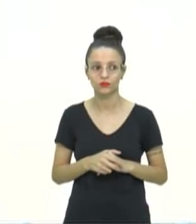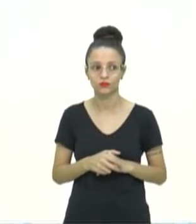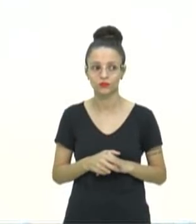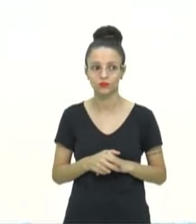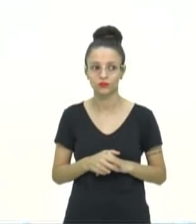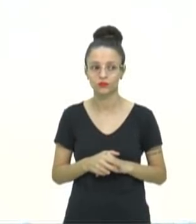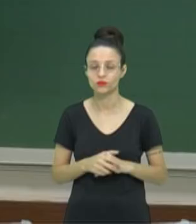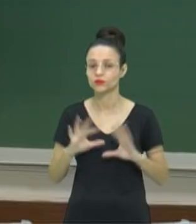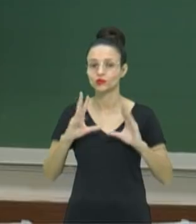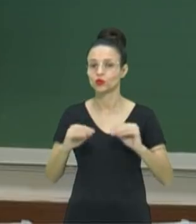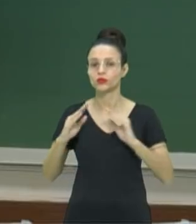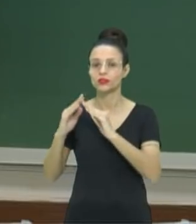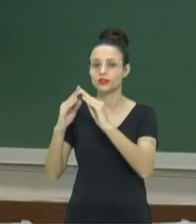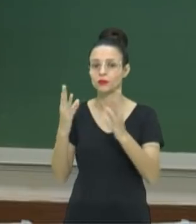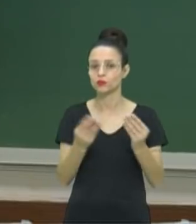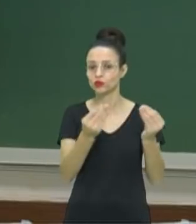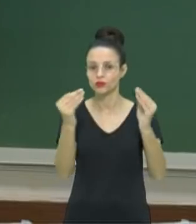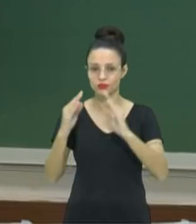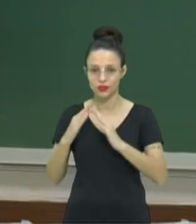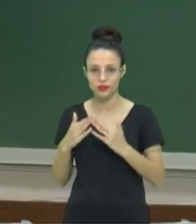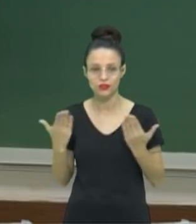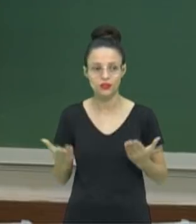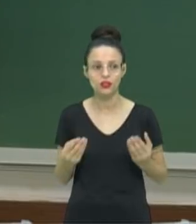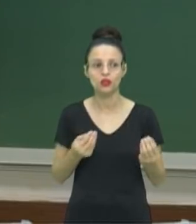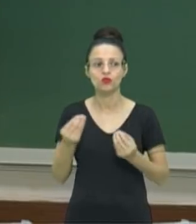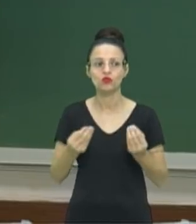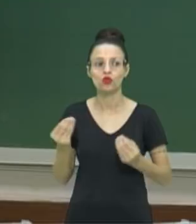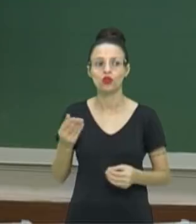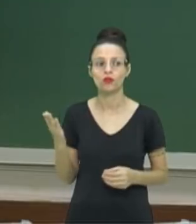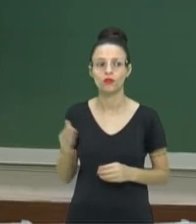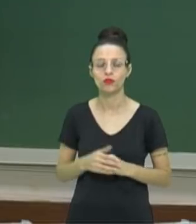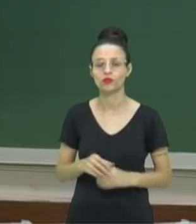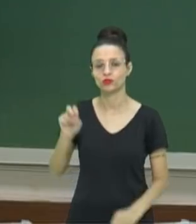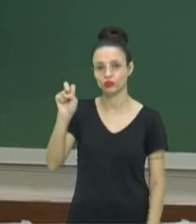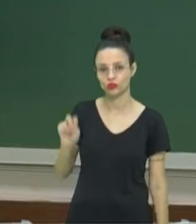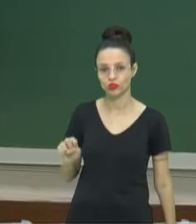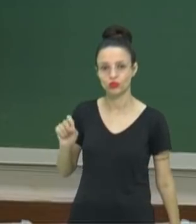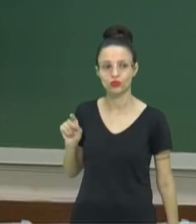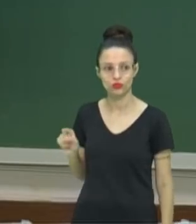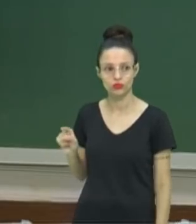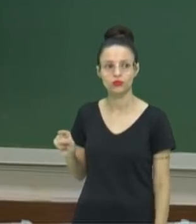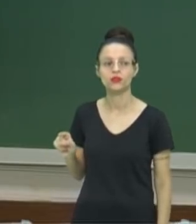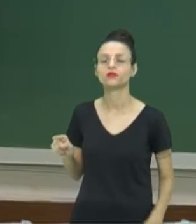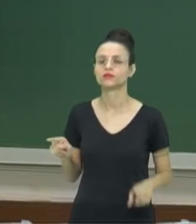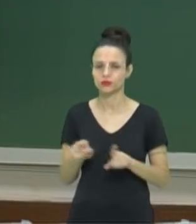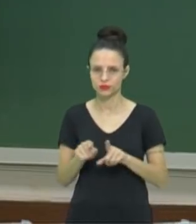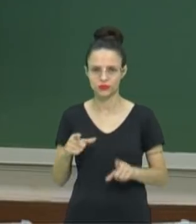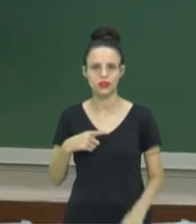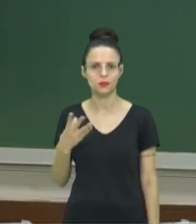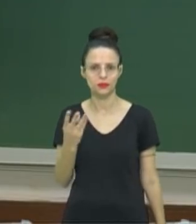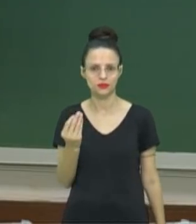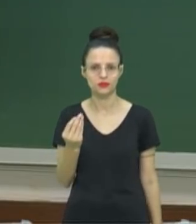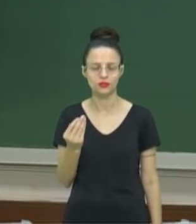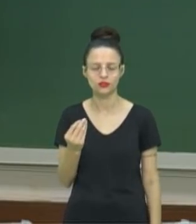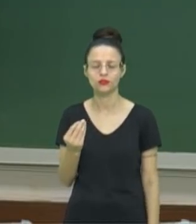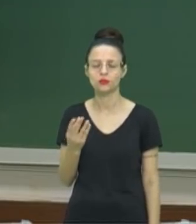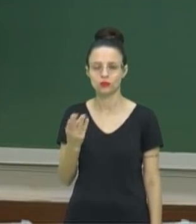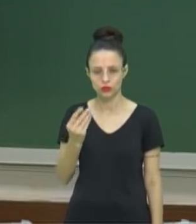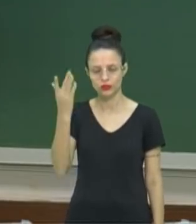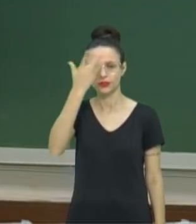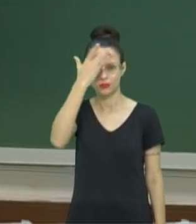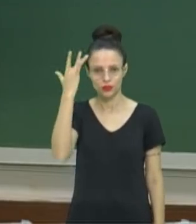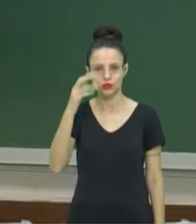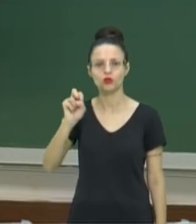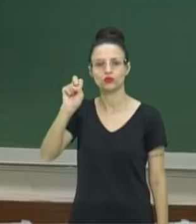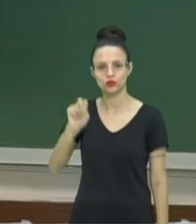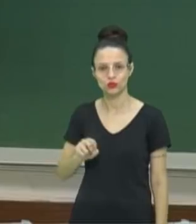em todas as casas, em muitas casas. Então, como é a questão ali da região sul? Bem participativa, ou seja, muitas pessoas